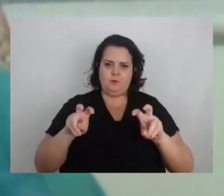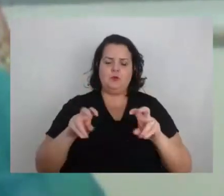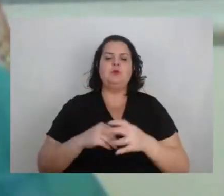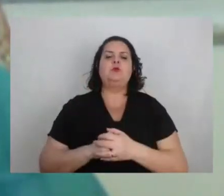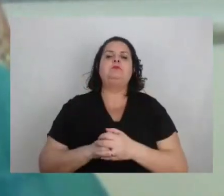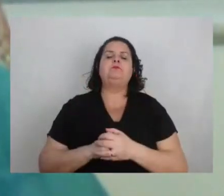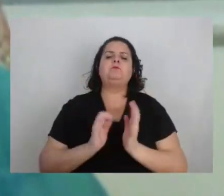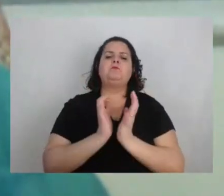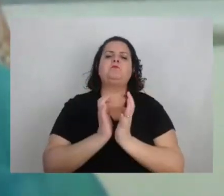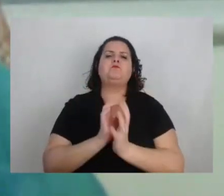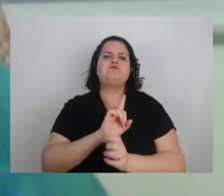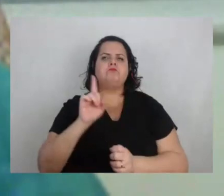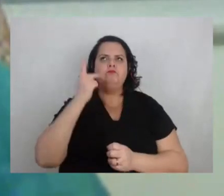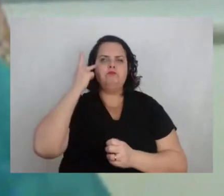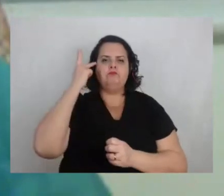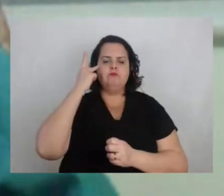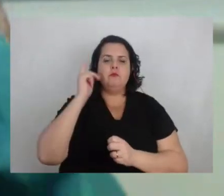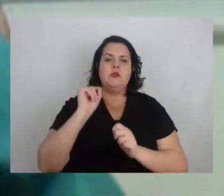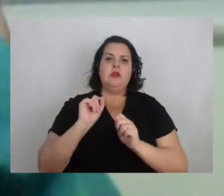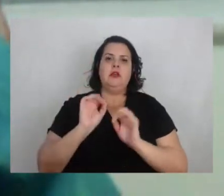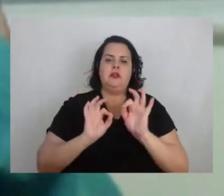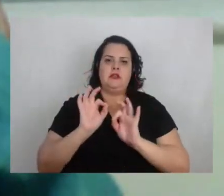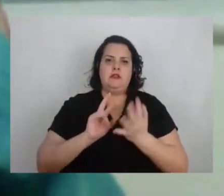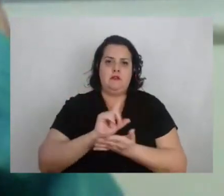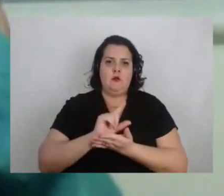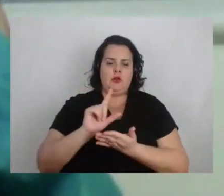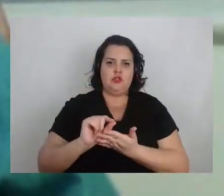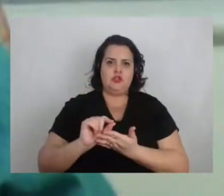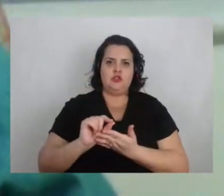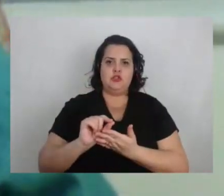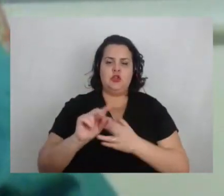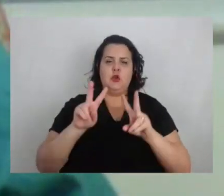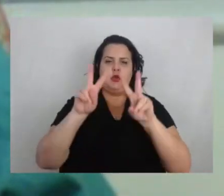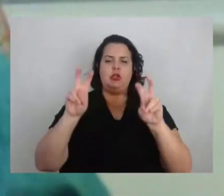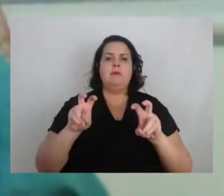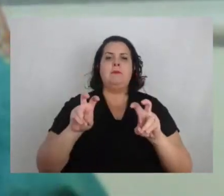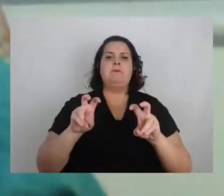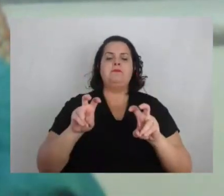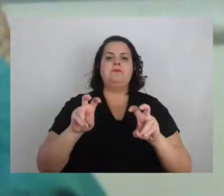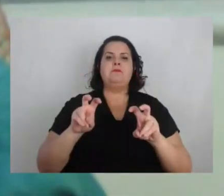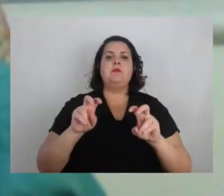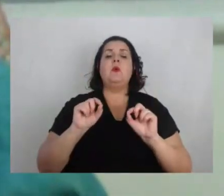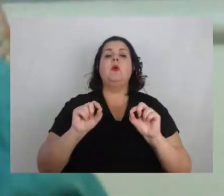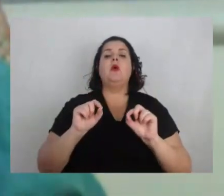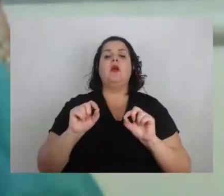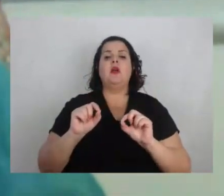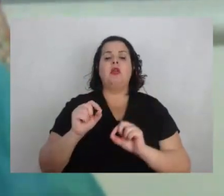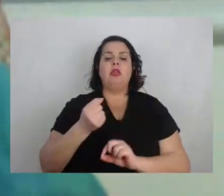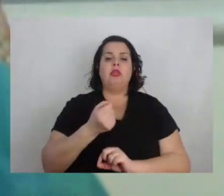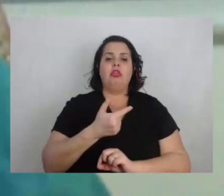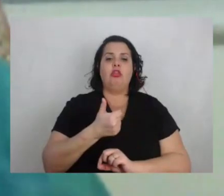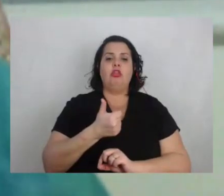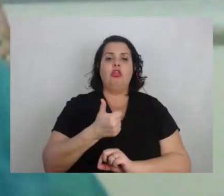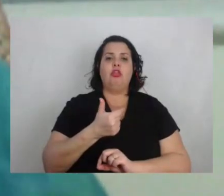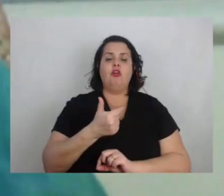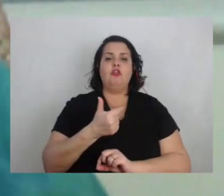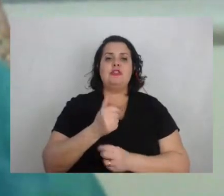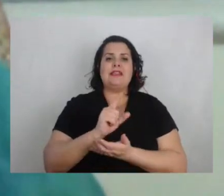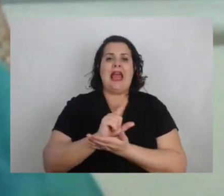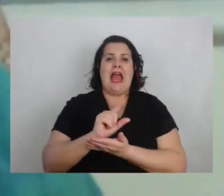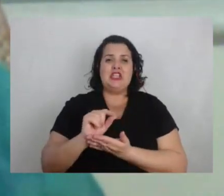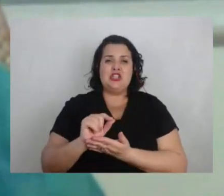de São Paulo, chamava a atenção que são 12 artigos publicados por